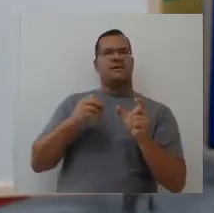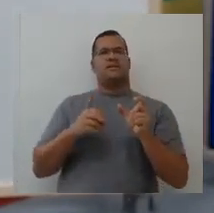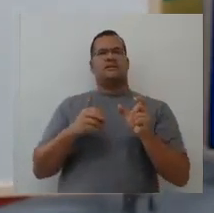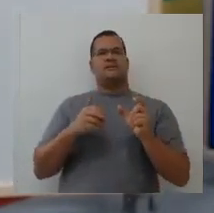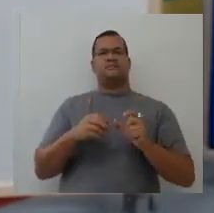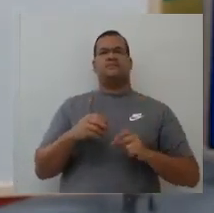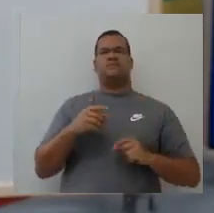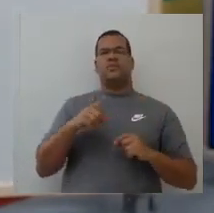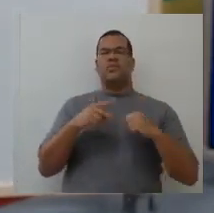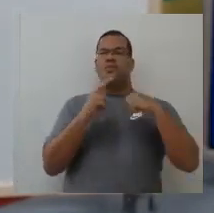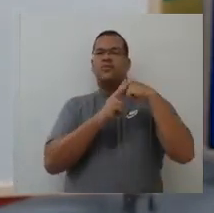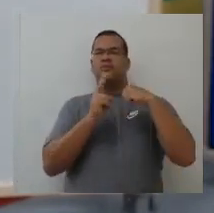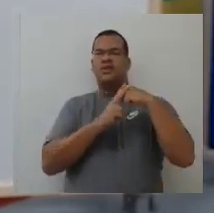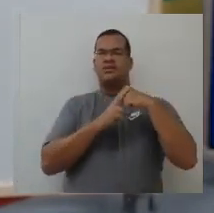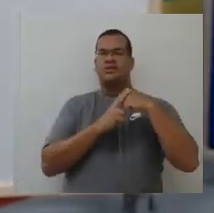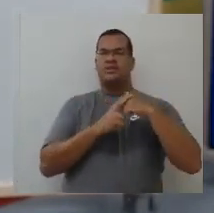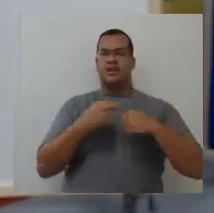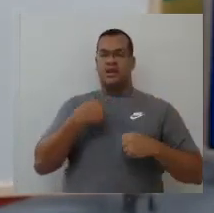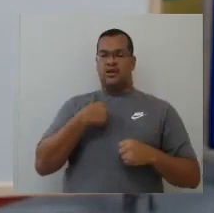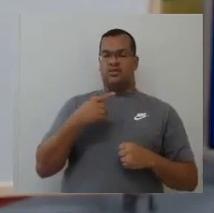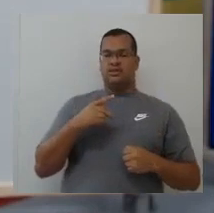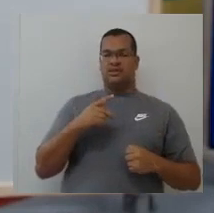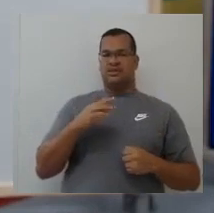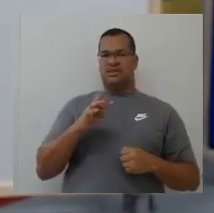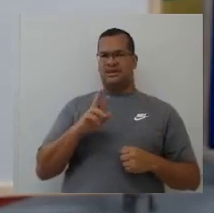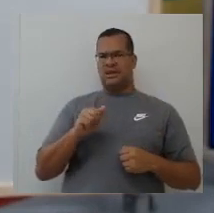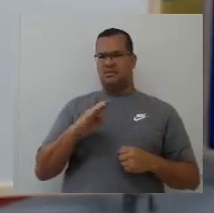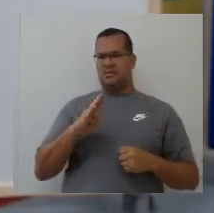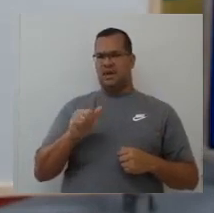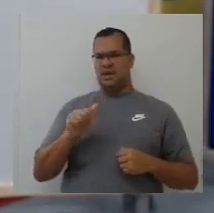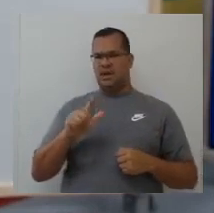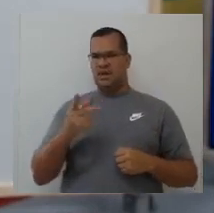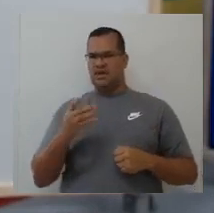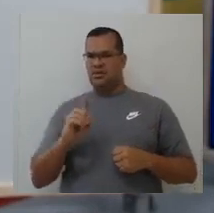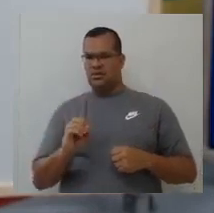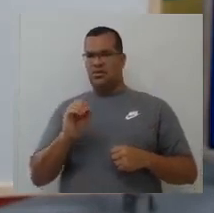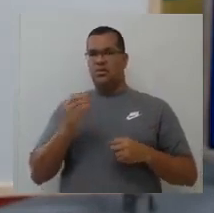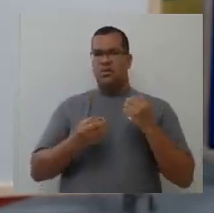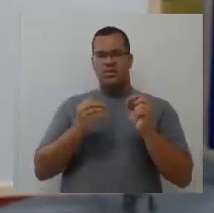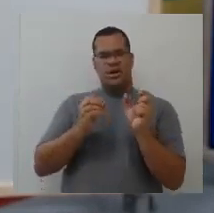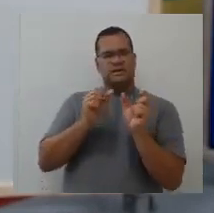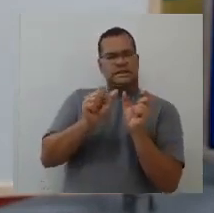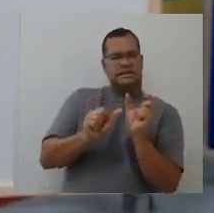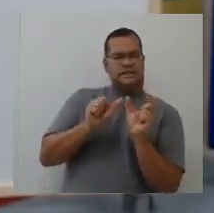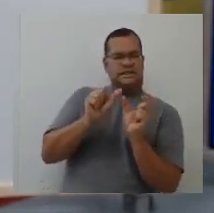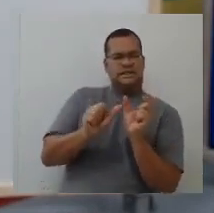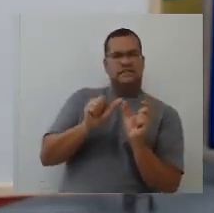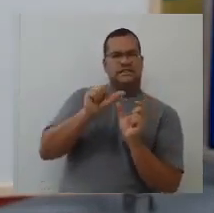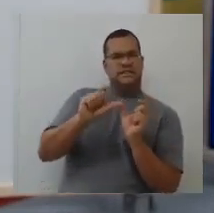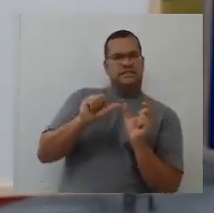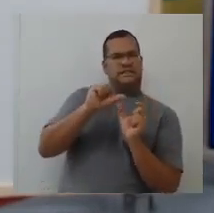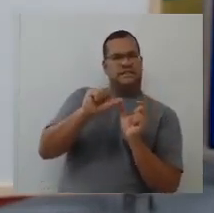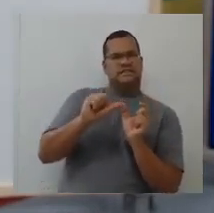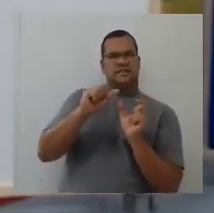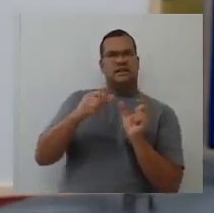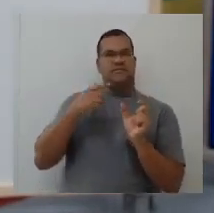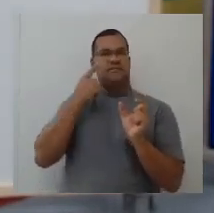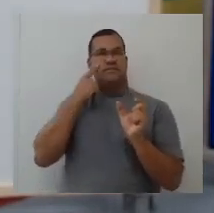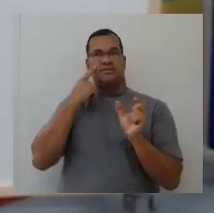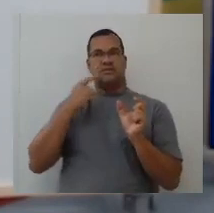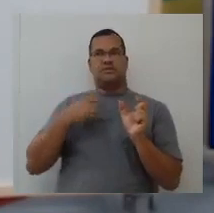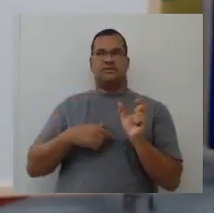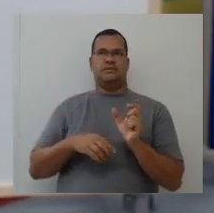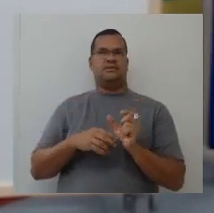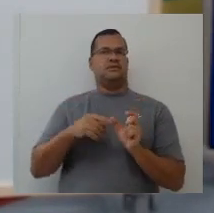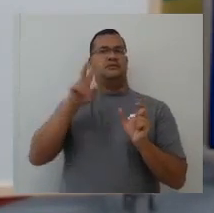terminação do verbo como se altera. Eu trabalho, tu trabalhas, nós trabalhamos, ele ou ela trabalha, enfim. E olha em inglês. Work,